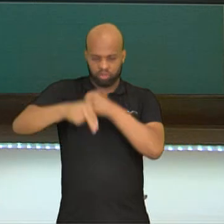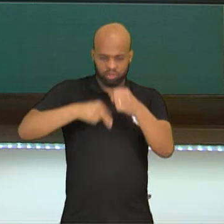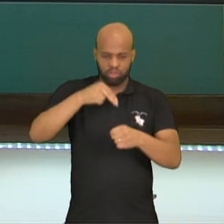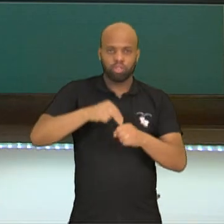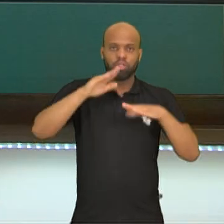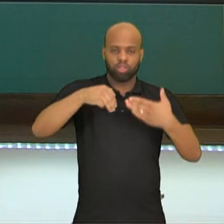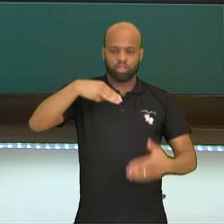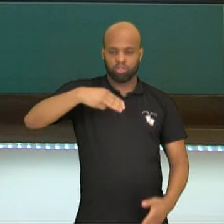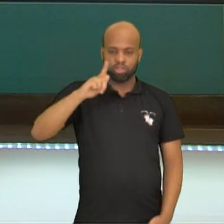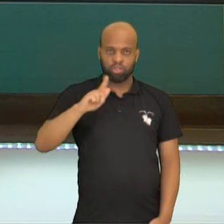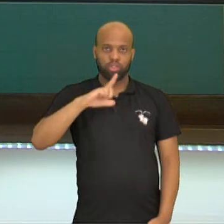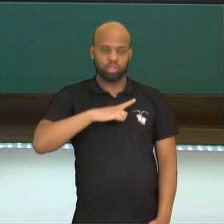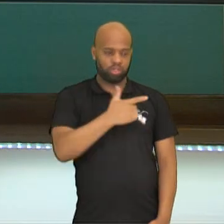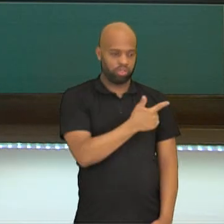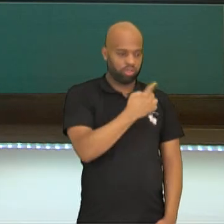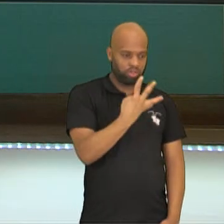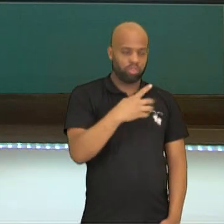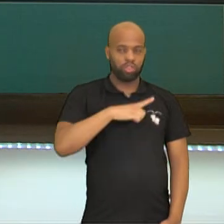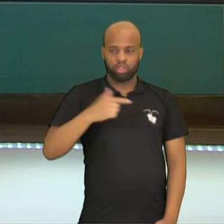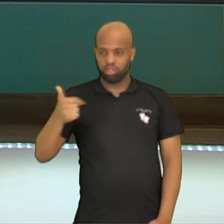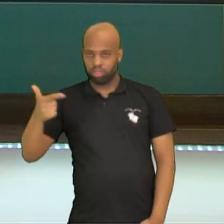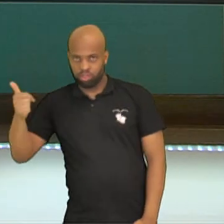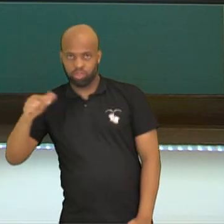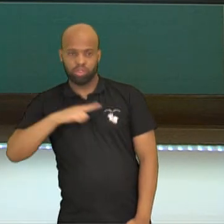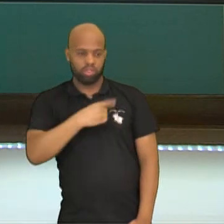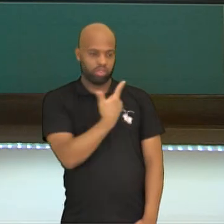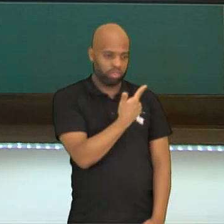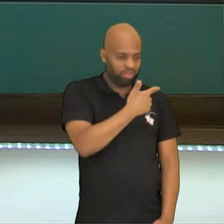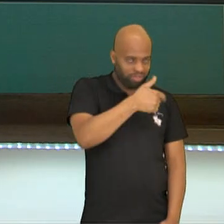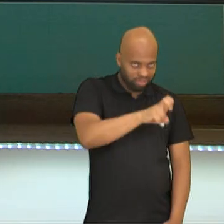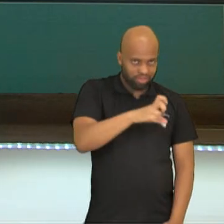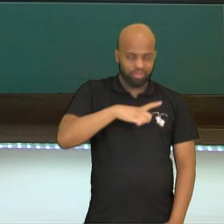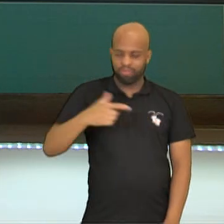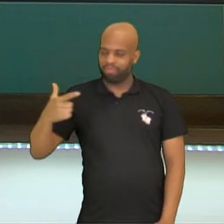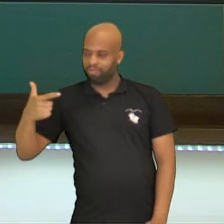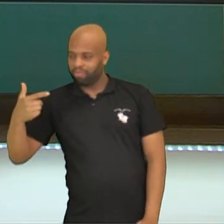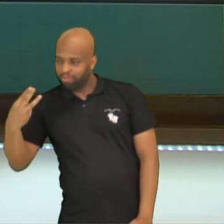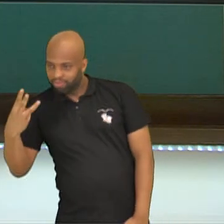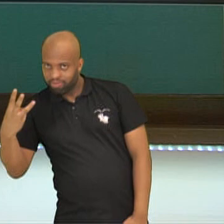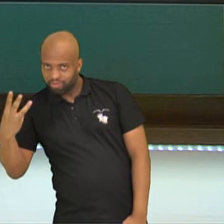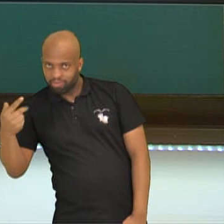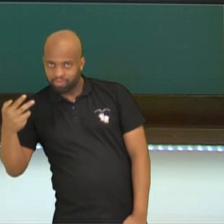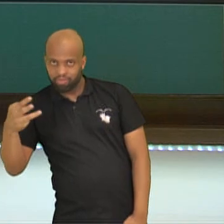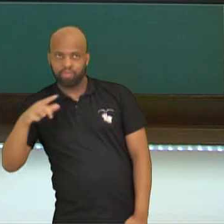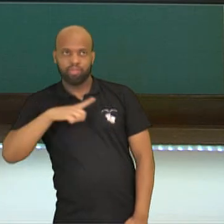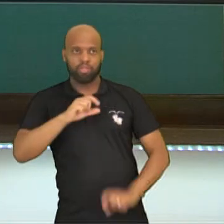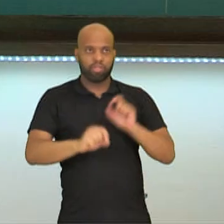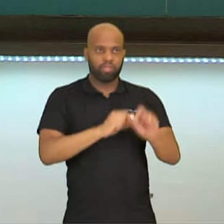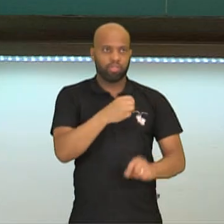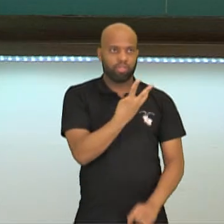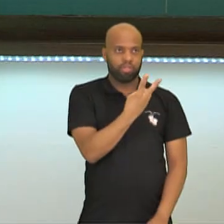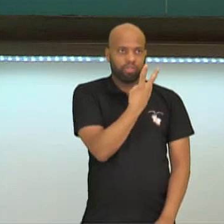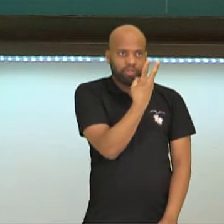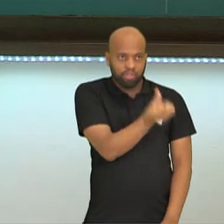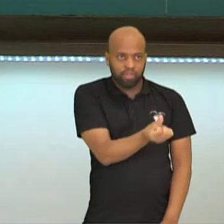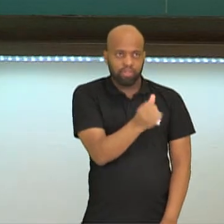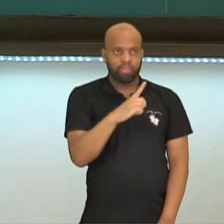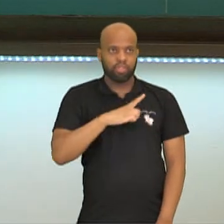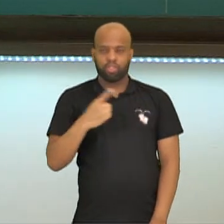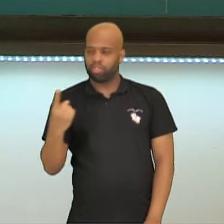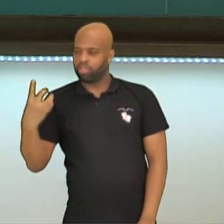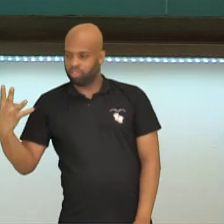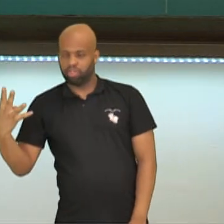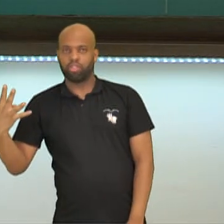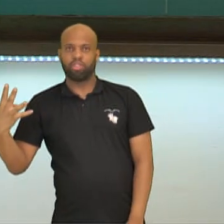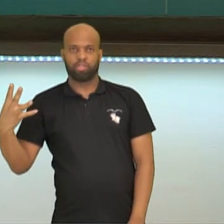magnésio 24 tem 12 nêutrons, o 25 tem 13 e o magnésio 26, 14 nêutrons. E aí a gente responde a questão 1.